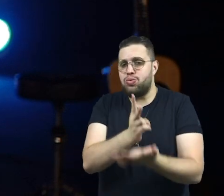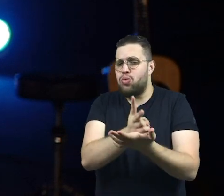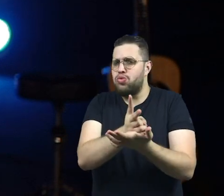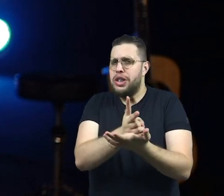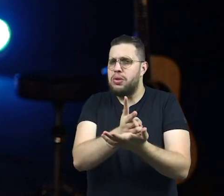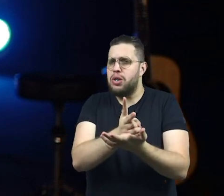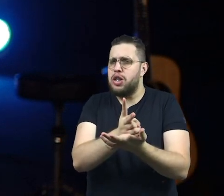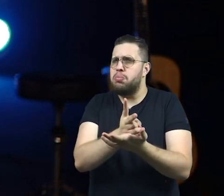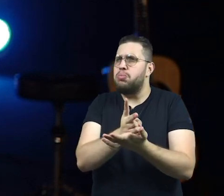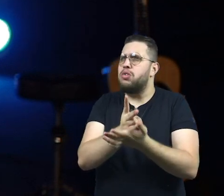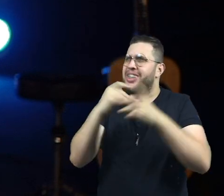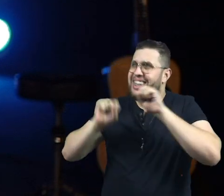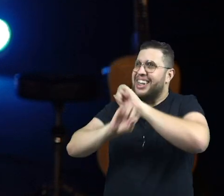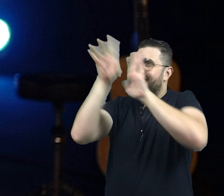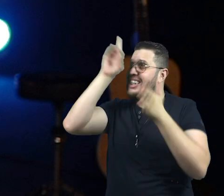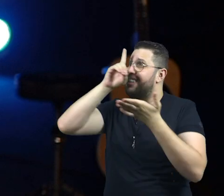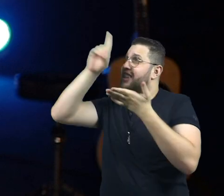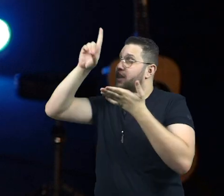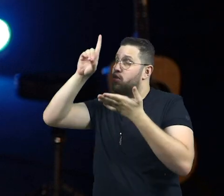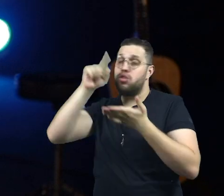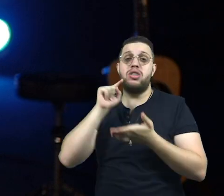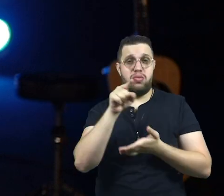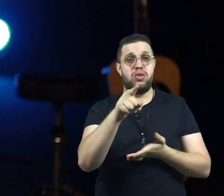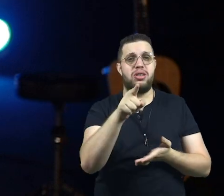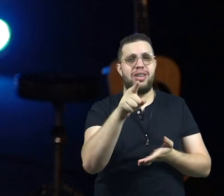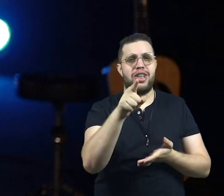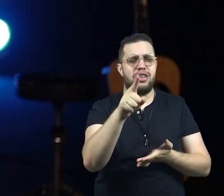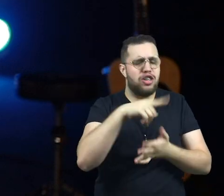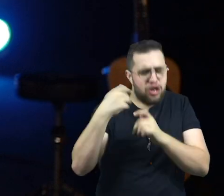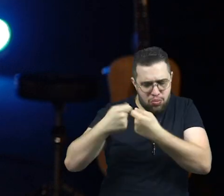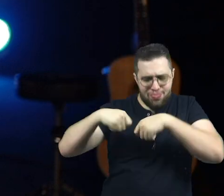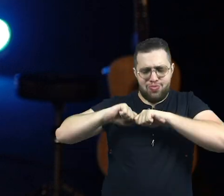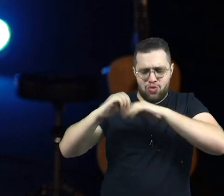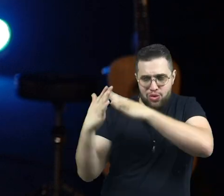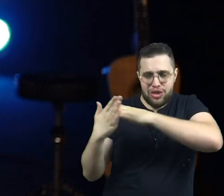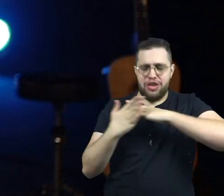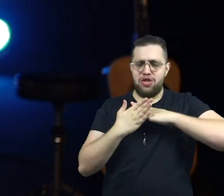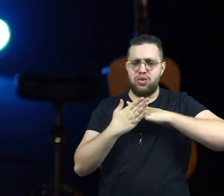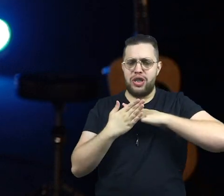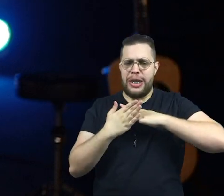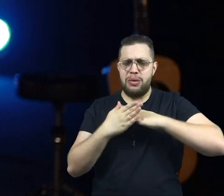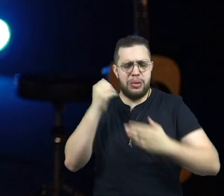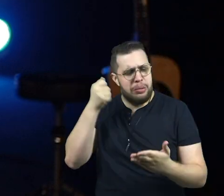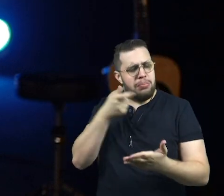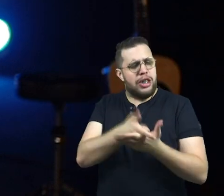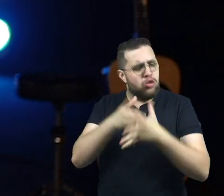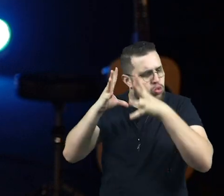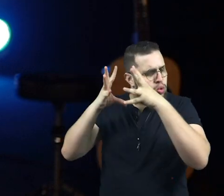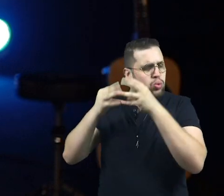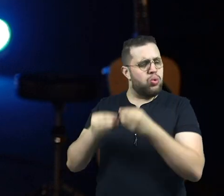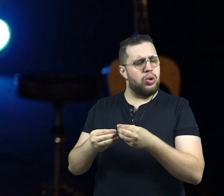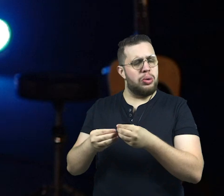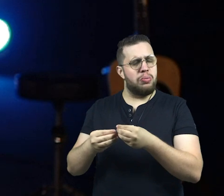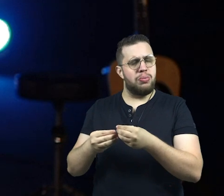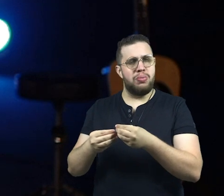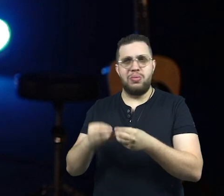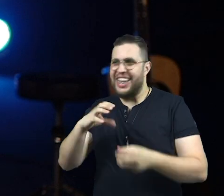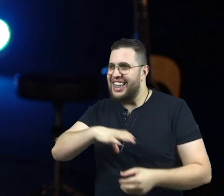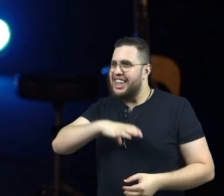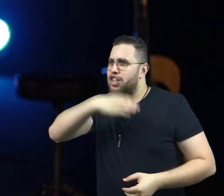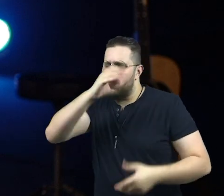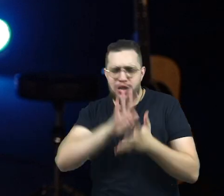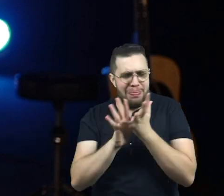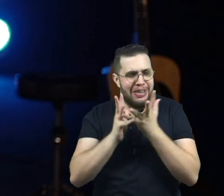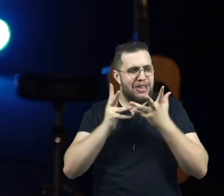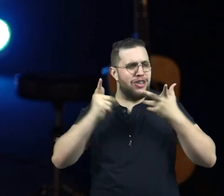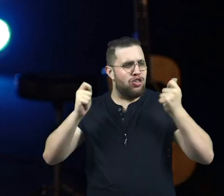Deus, graças a cada um dos irmãos que tem colaborado, os nossos compromissos e também esse esforço maravilhoso. Eu quero mais uma vez